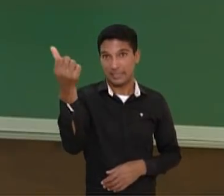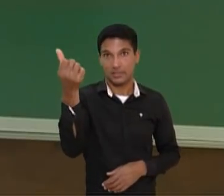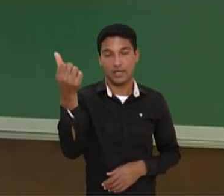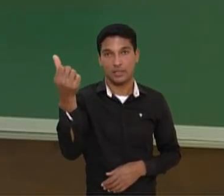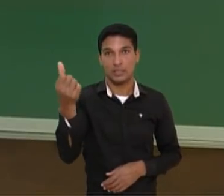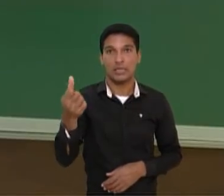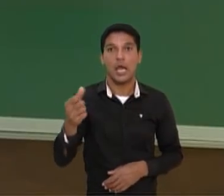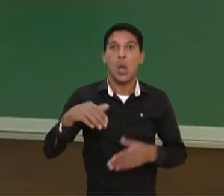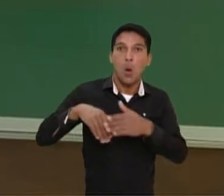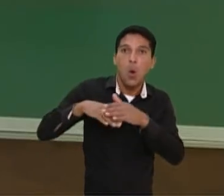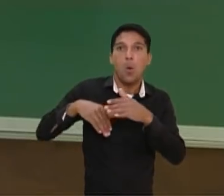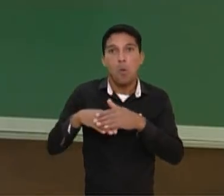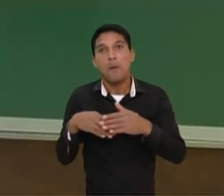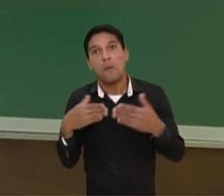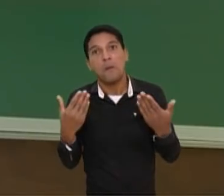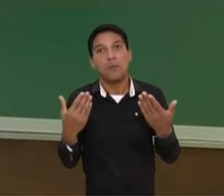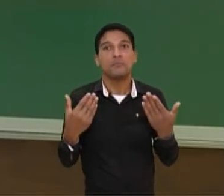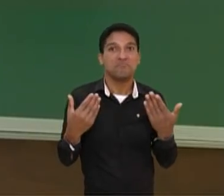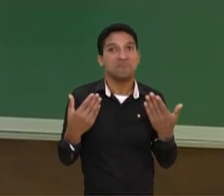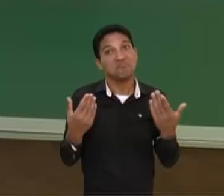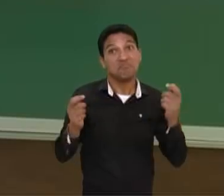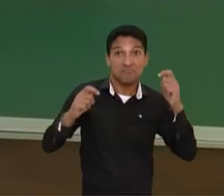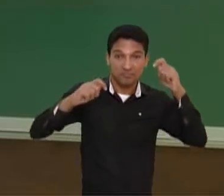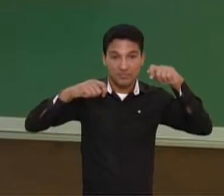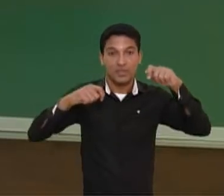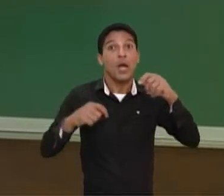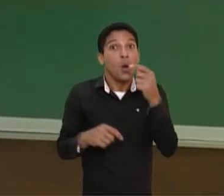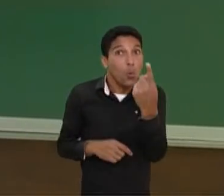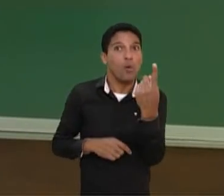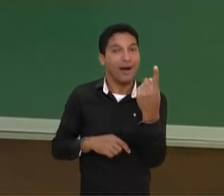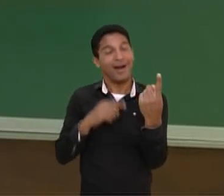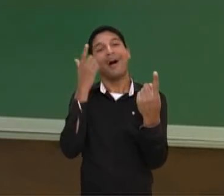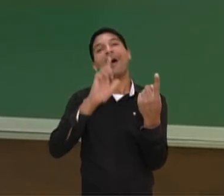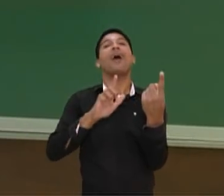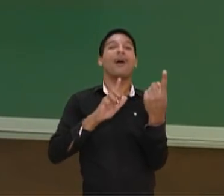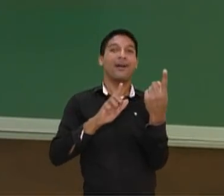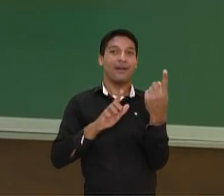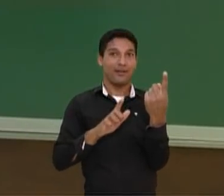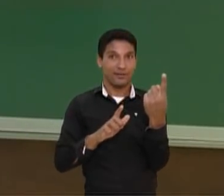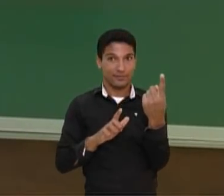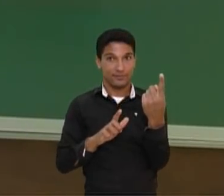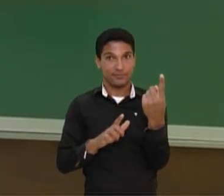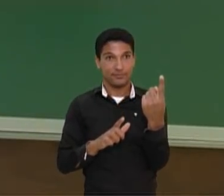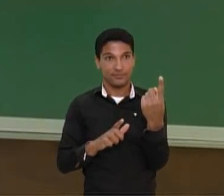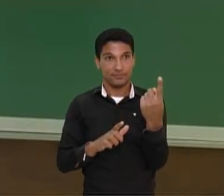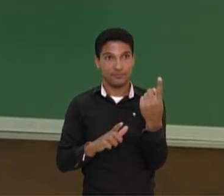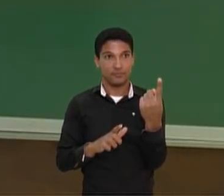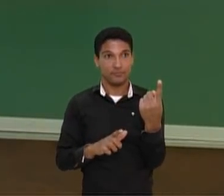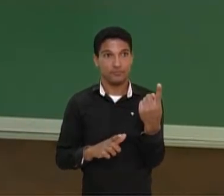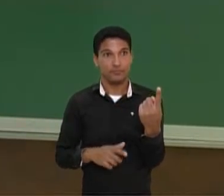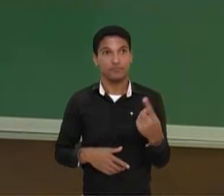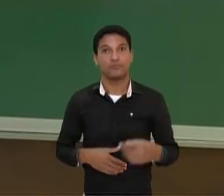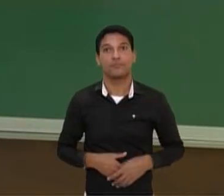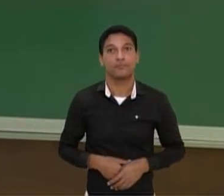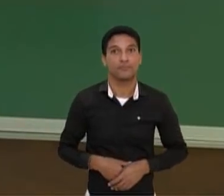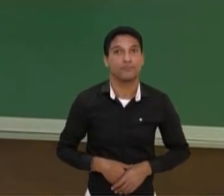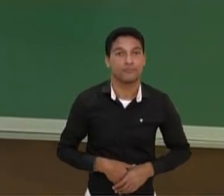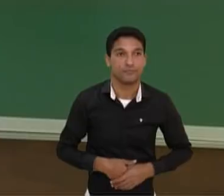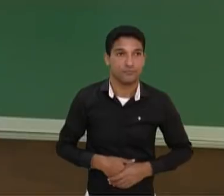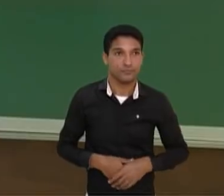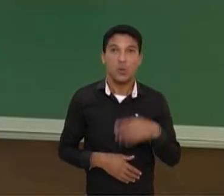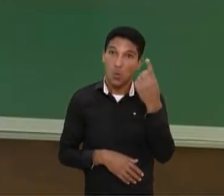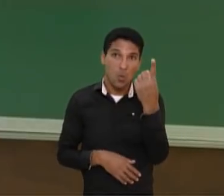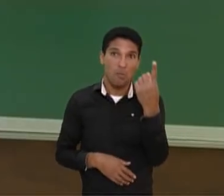casos possíveis e um caso favorável, tá? São 16 possibilidades de resposta e só uma vai